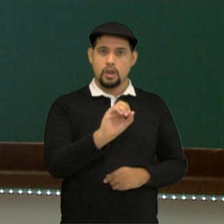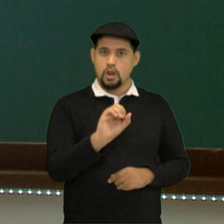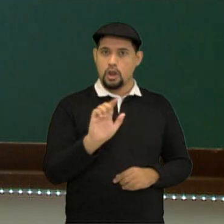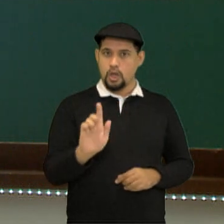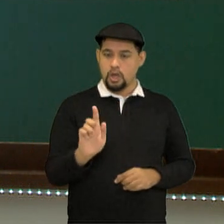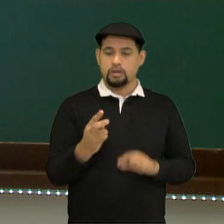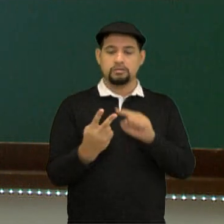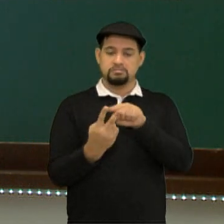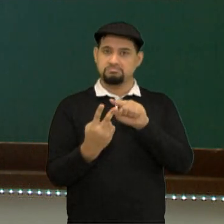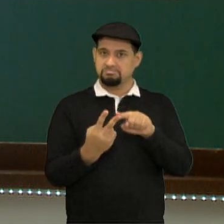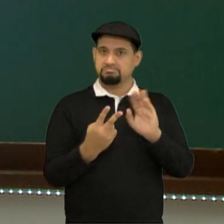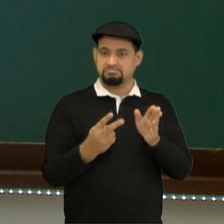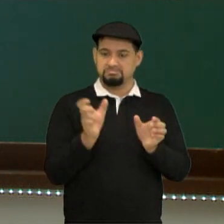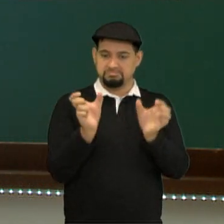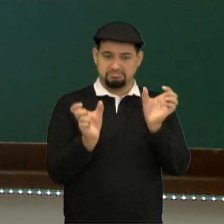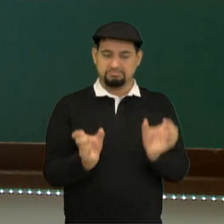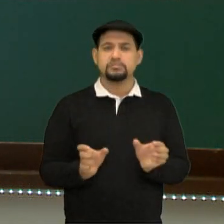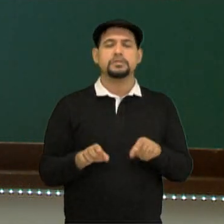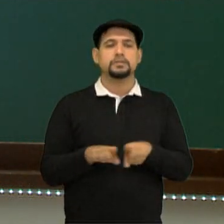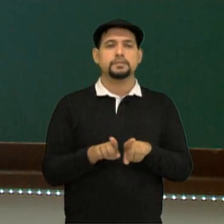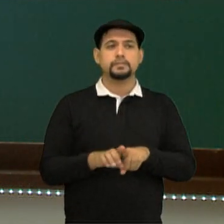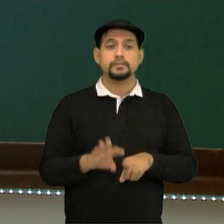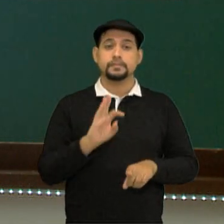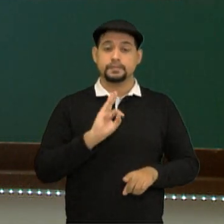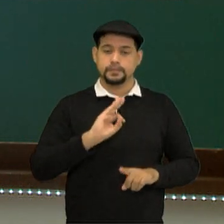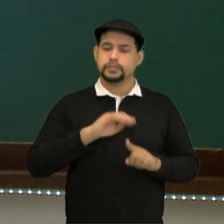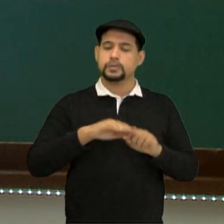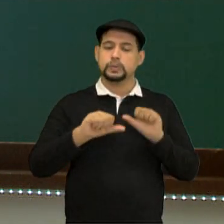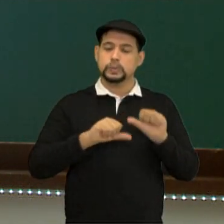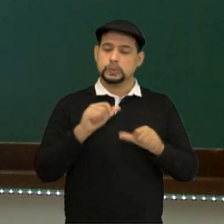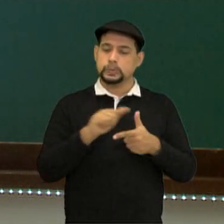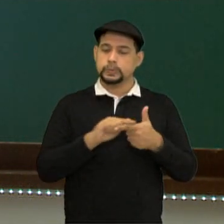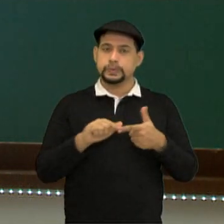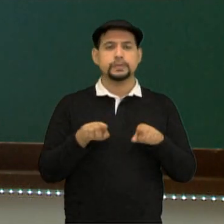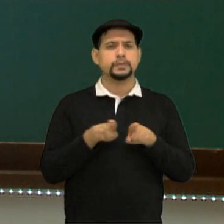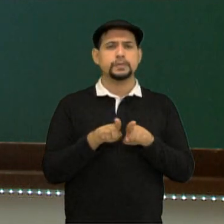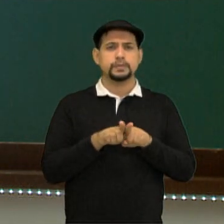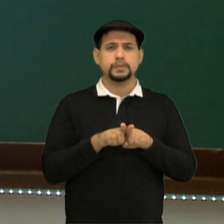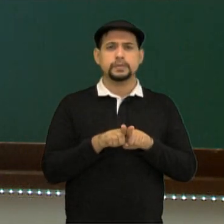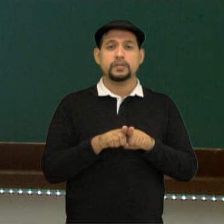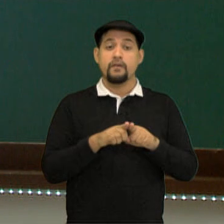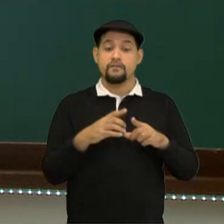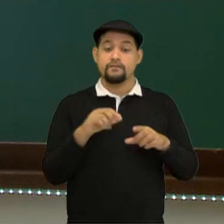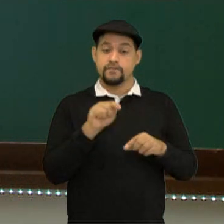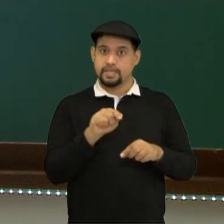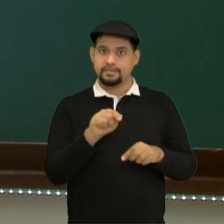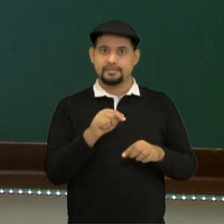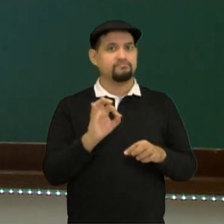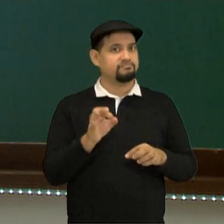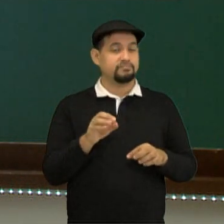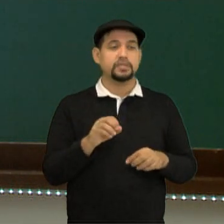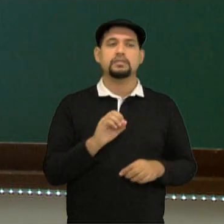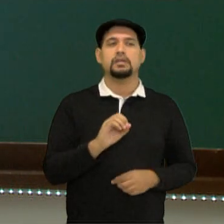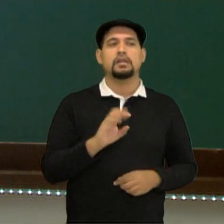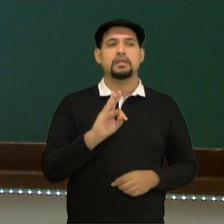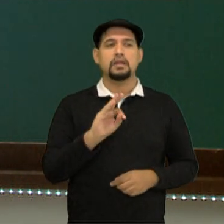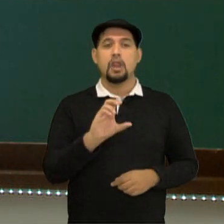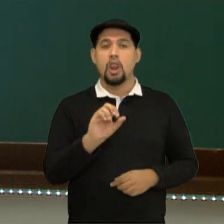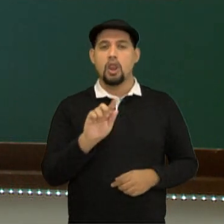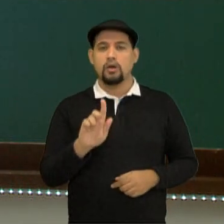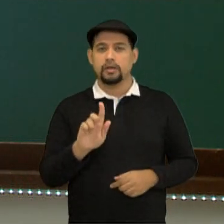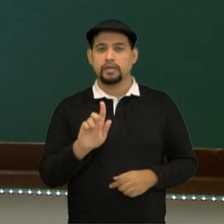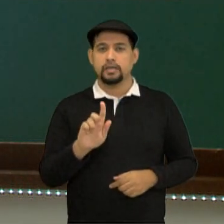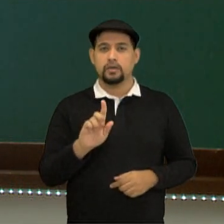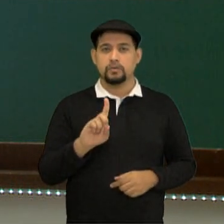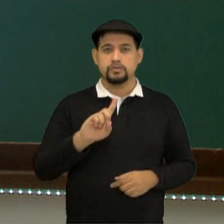o t está multiplicando, está com expoente, eu posso passar multiplicando. Ficamos que t log de 1,02 é igual a log